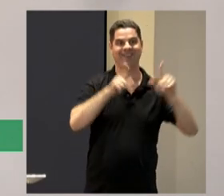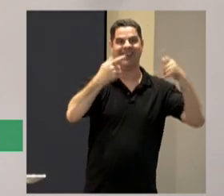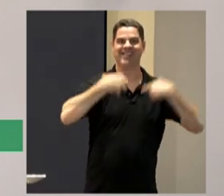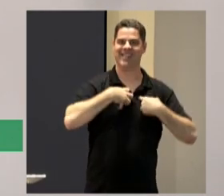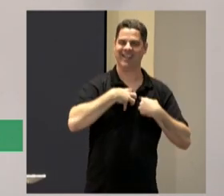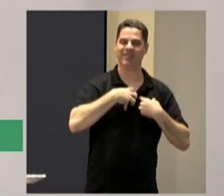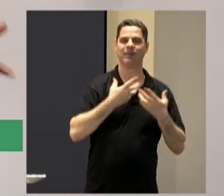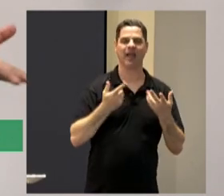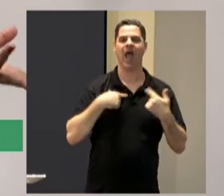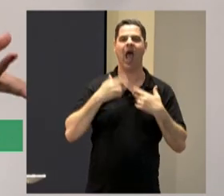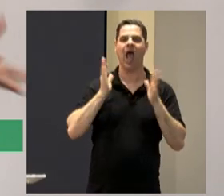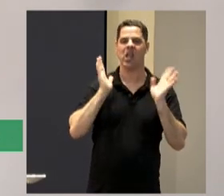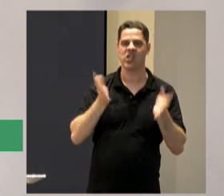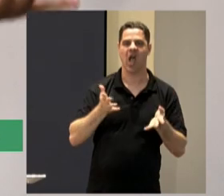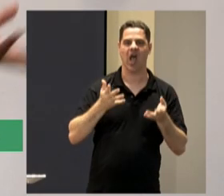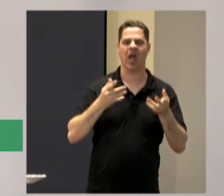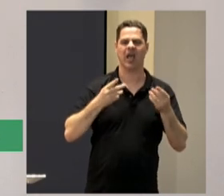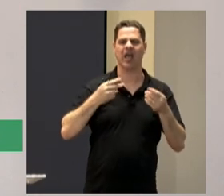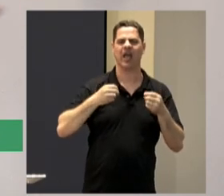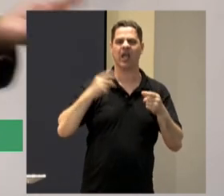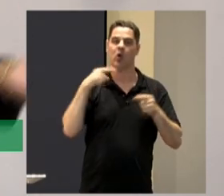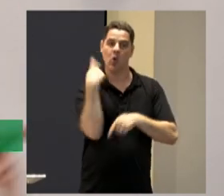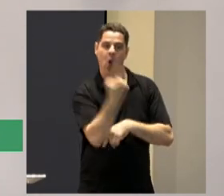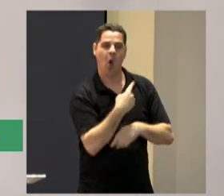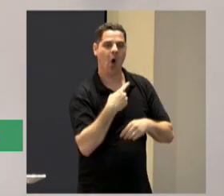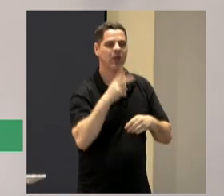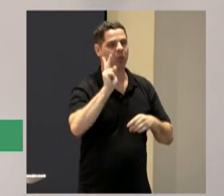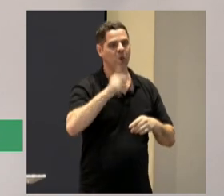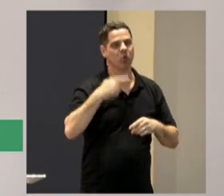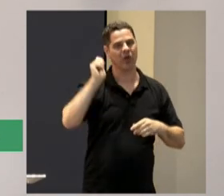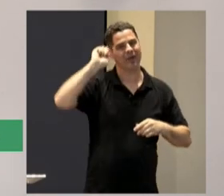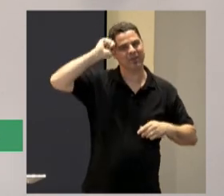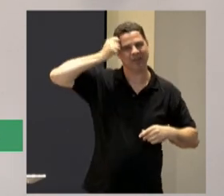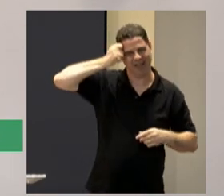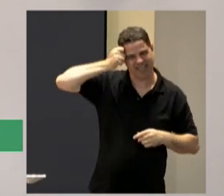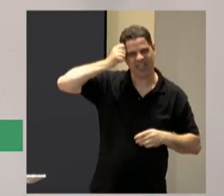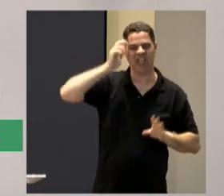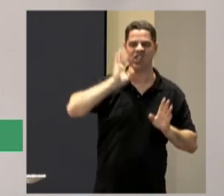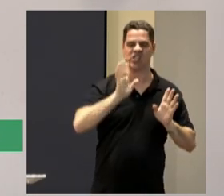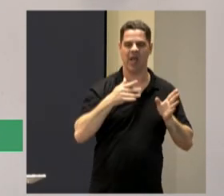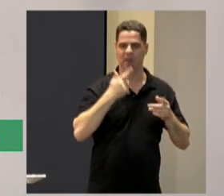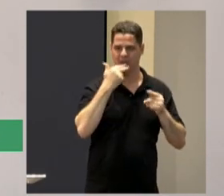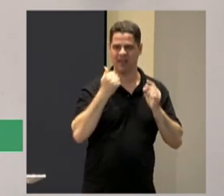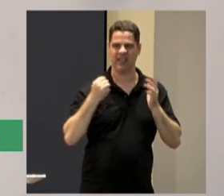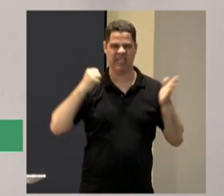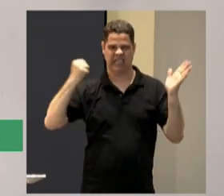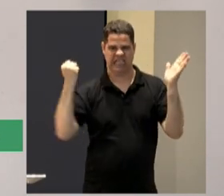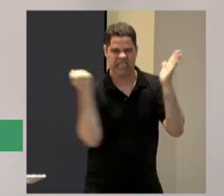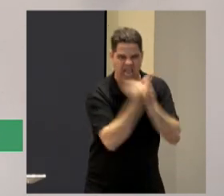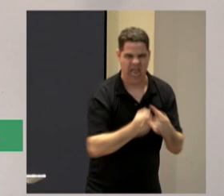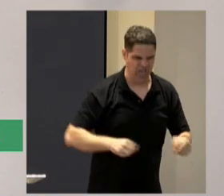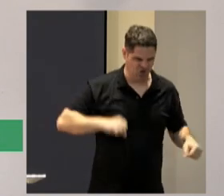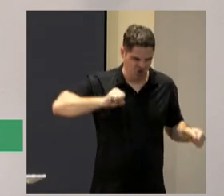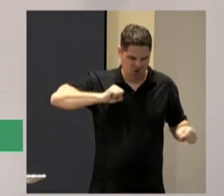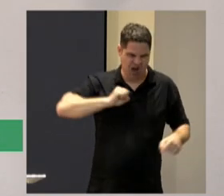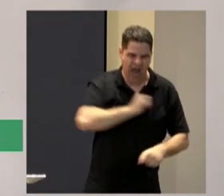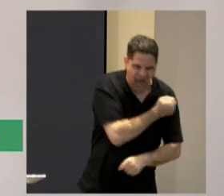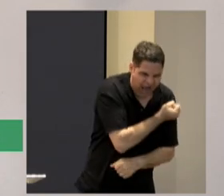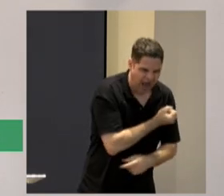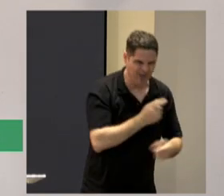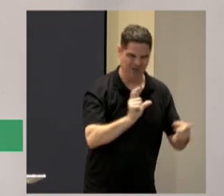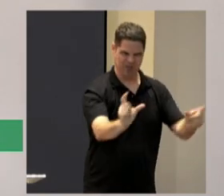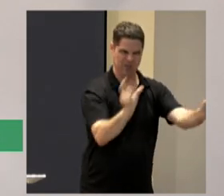né, muitas de nós, professoras pretas, somos intituladas como raivosas ou